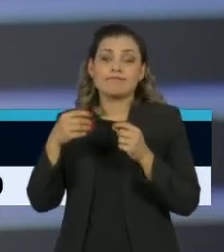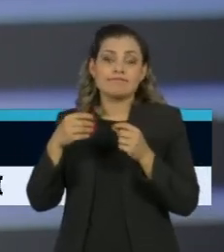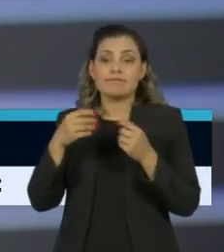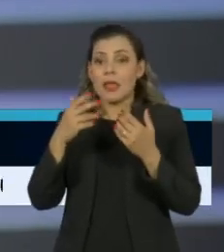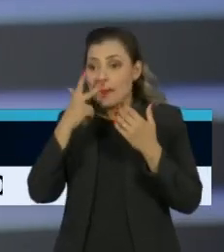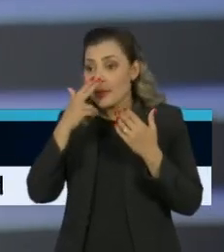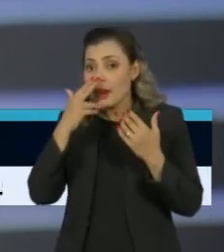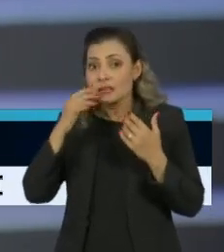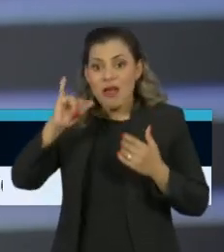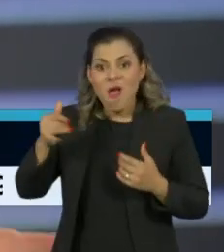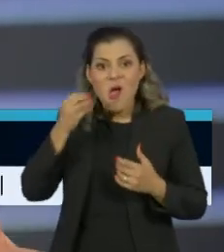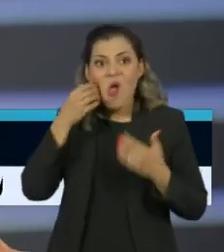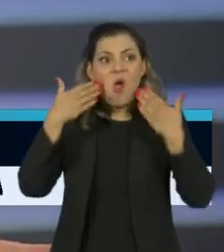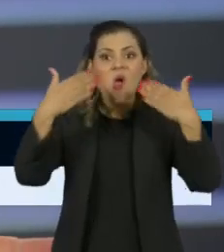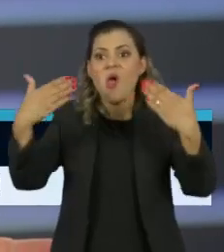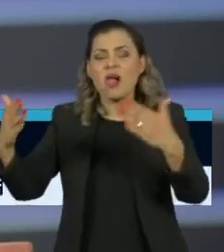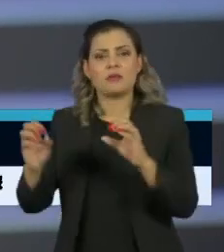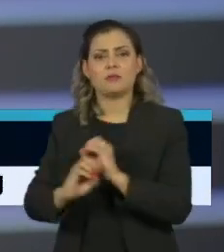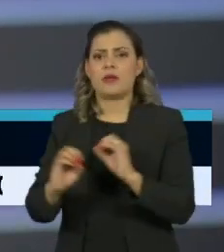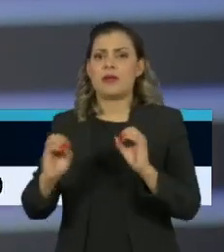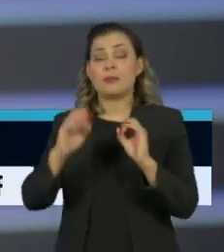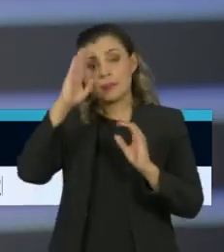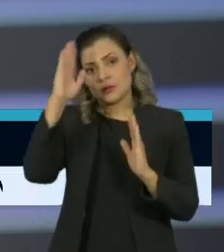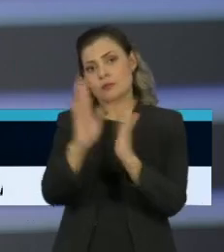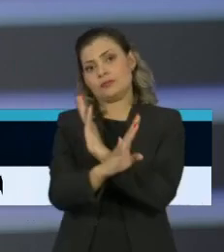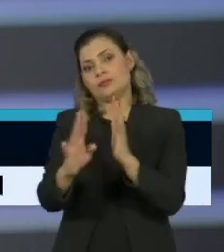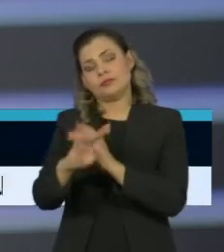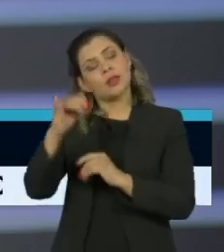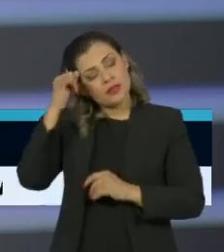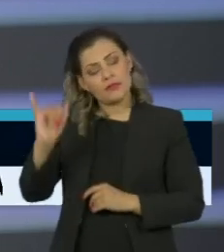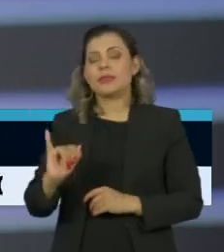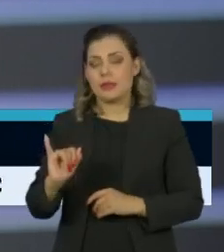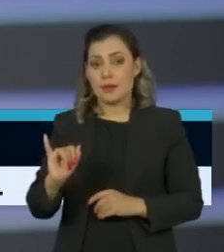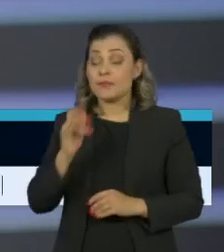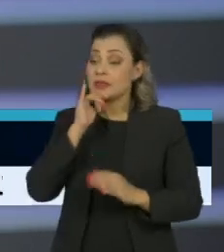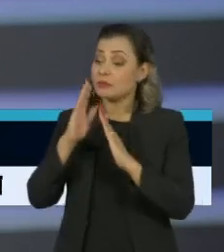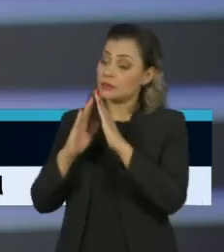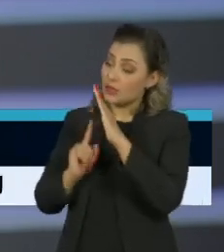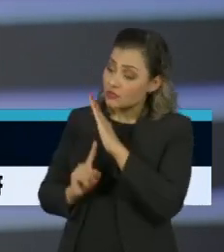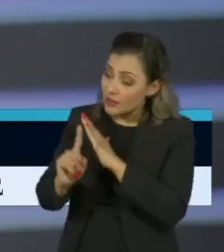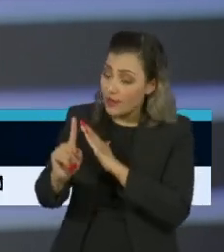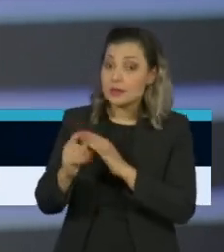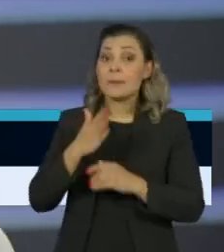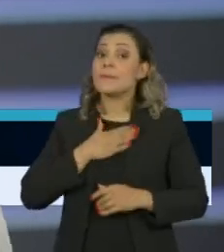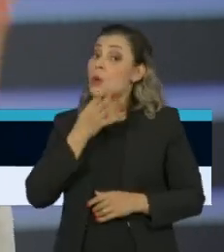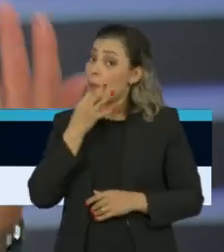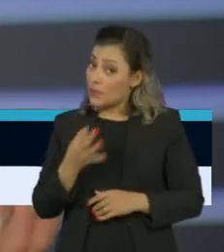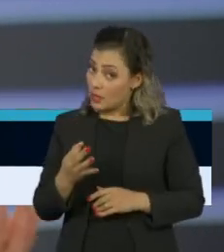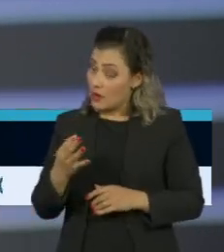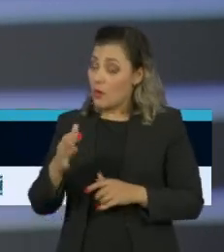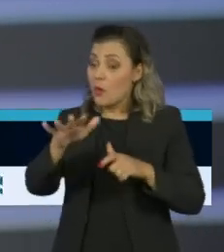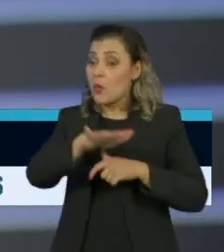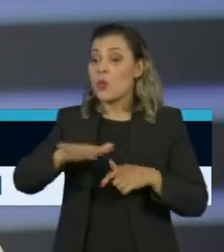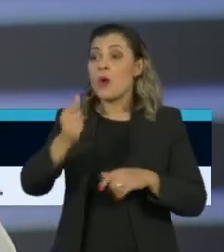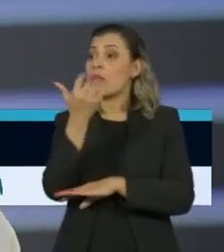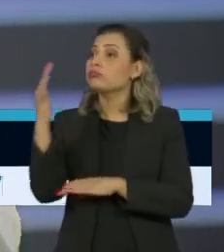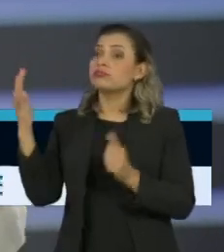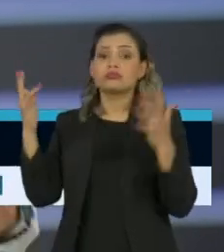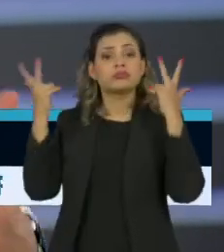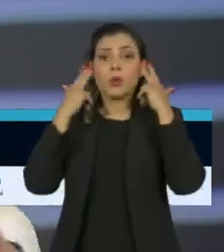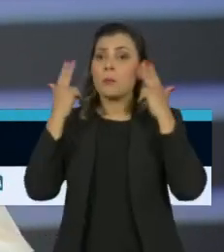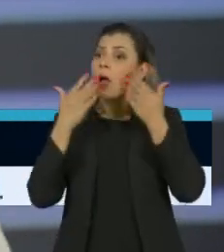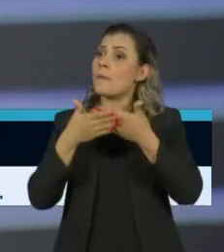principalmente em locais onde tem a aglomeração então assim você sair de casa na minha visão no ambiente aberto